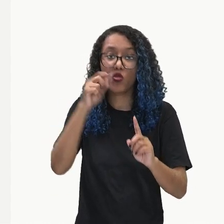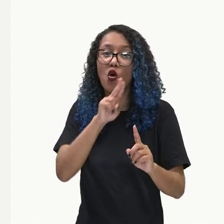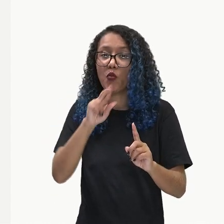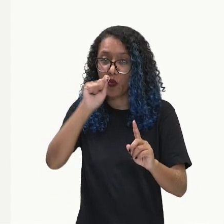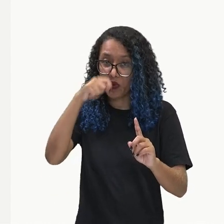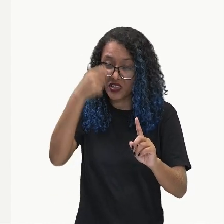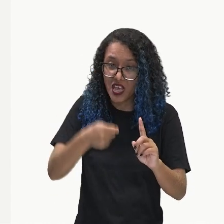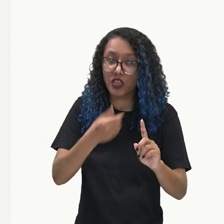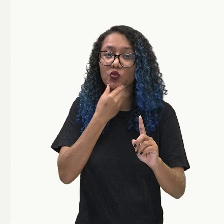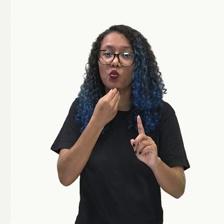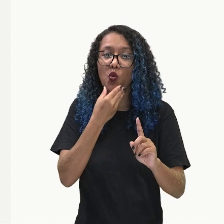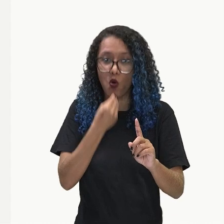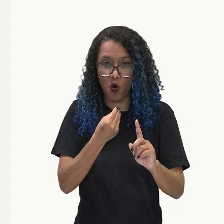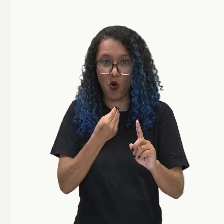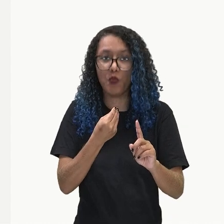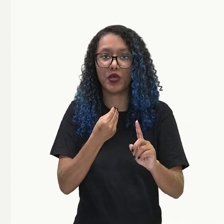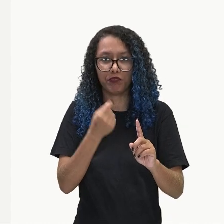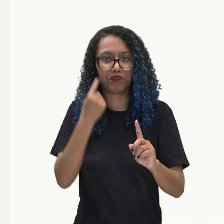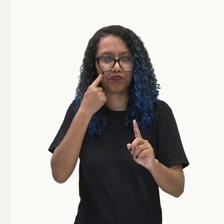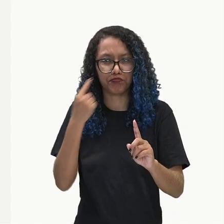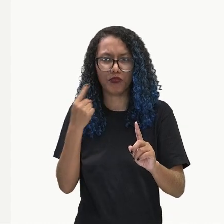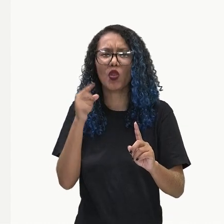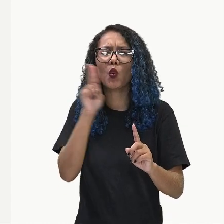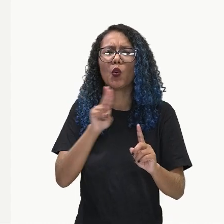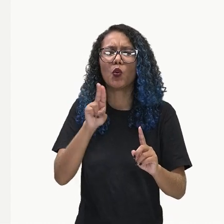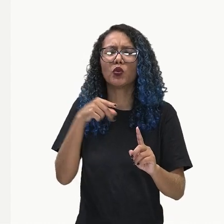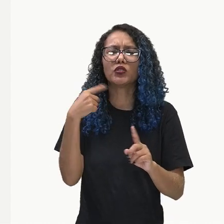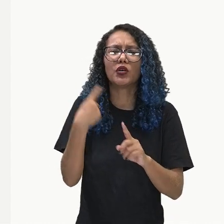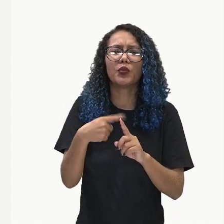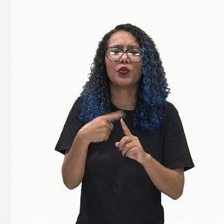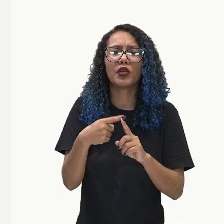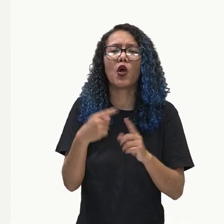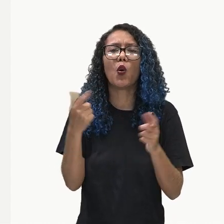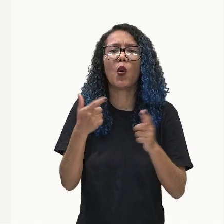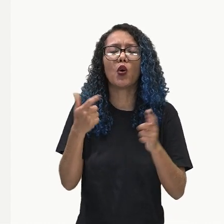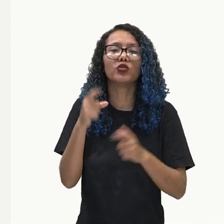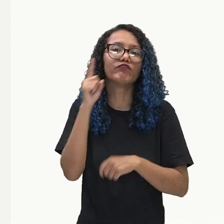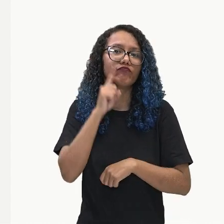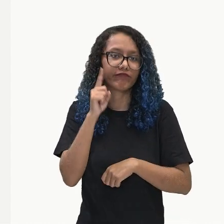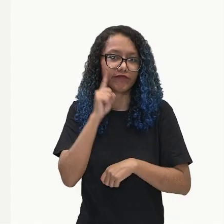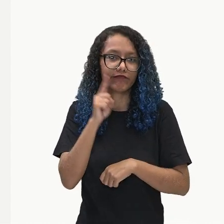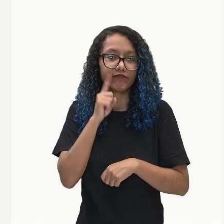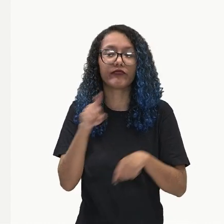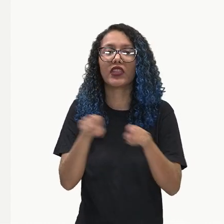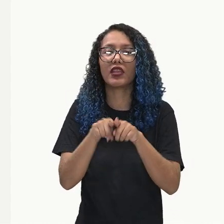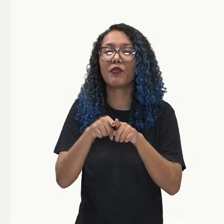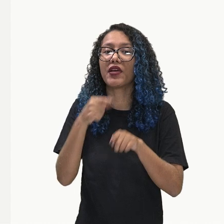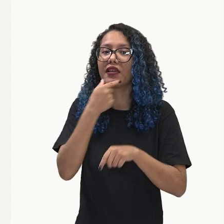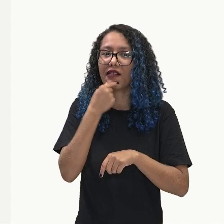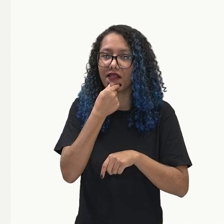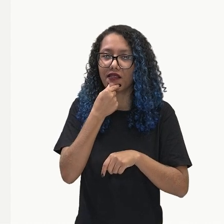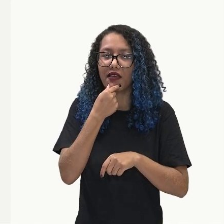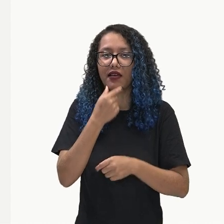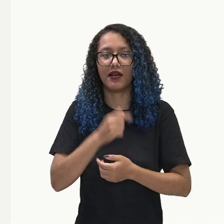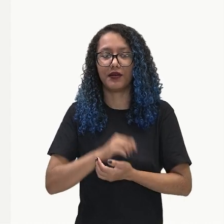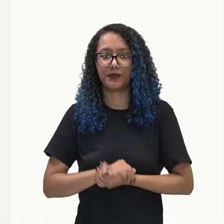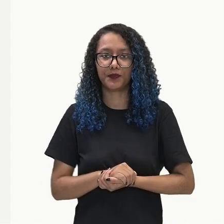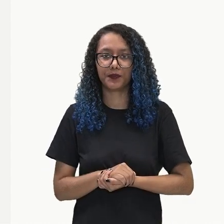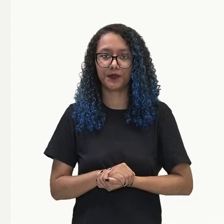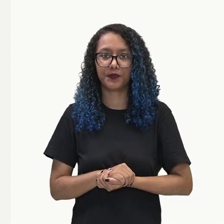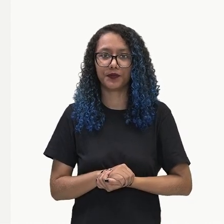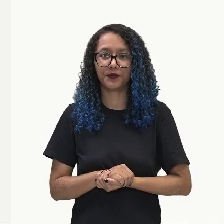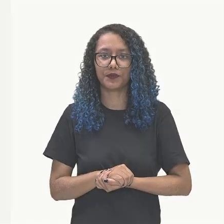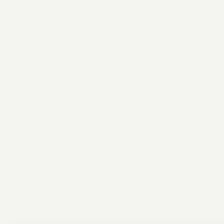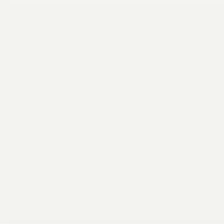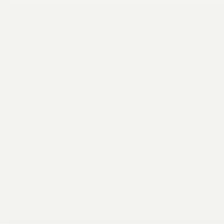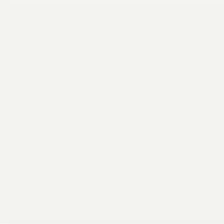Essa escala, ela é muito utilizada nos Estados Unidos, na Inglaterra, ou seja, nos países